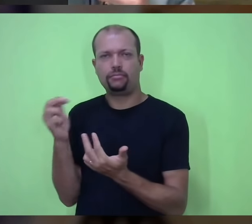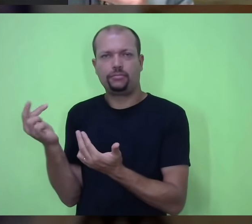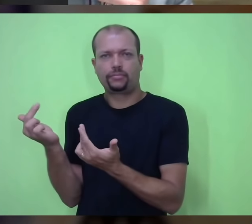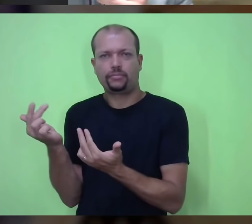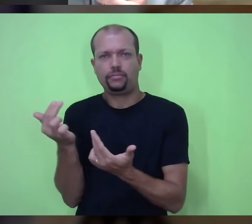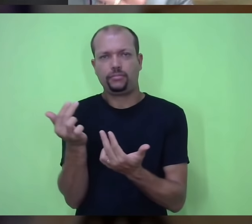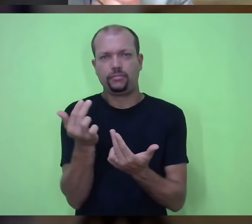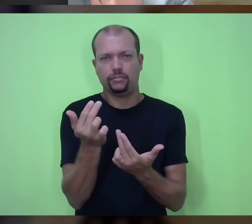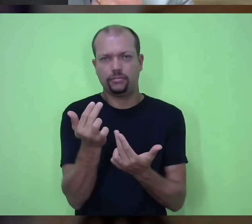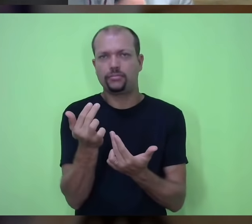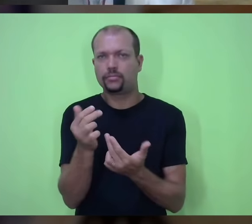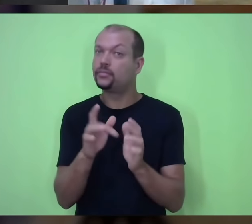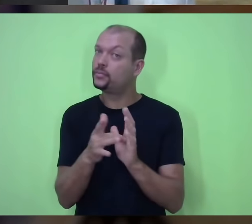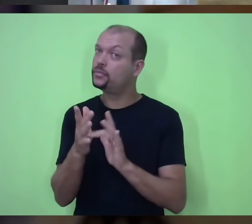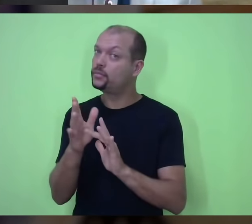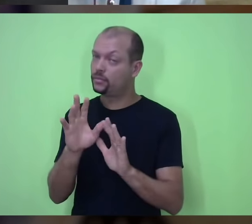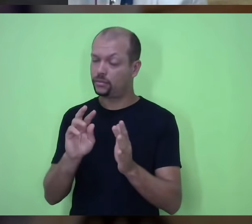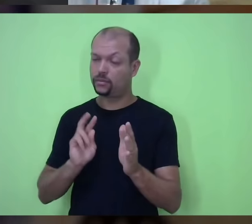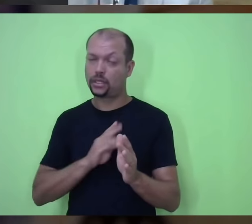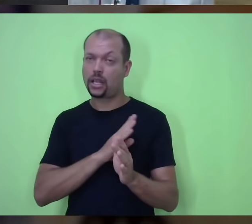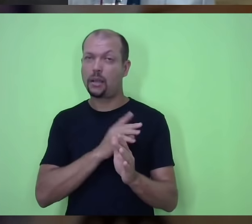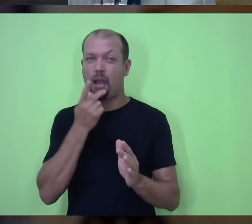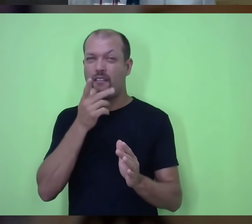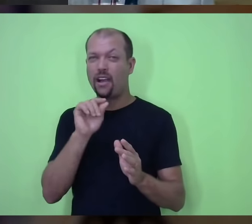irmãos, vamos pensar assim, no livro de Hebreus,